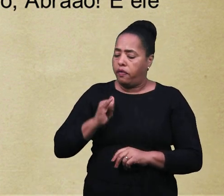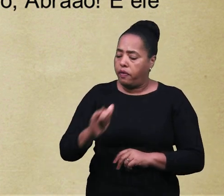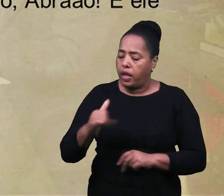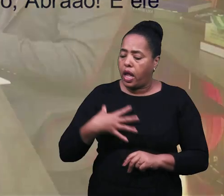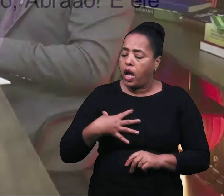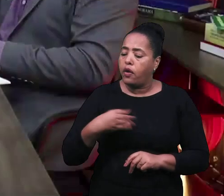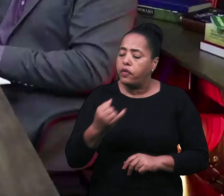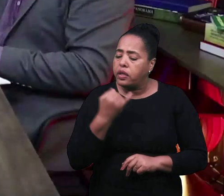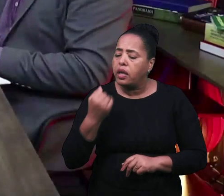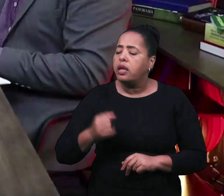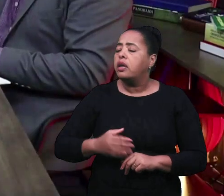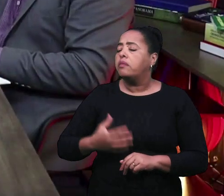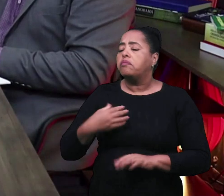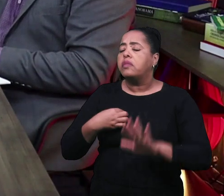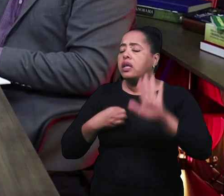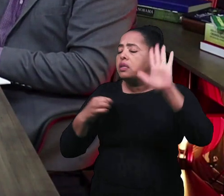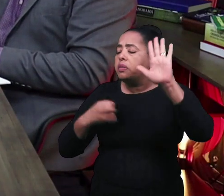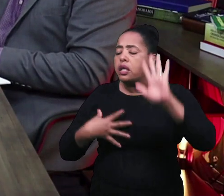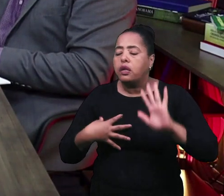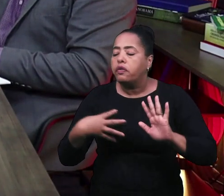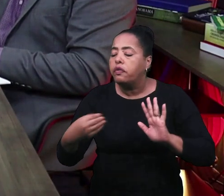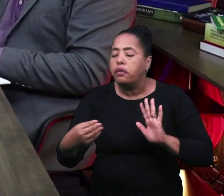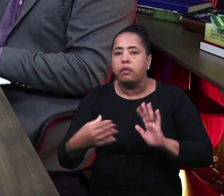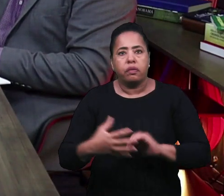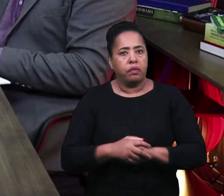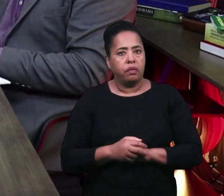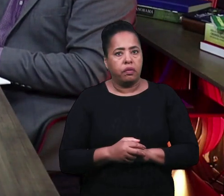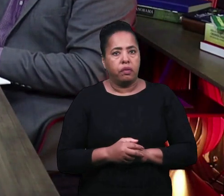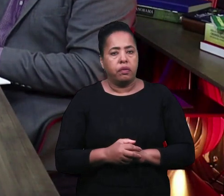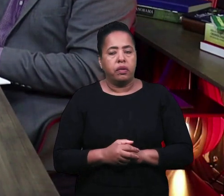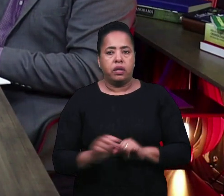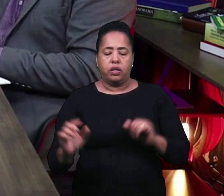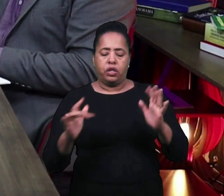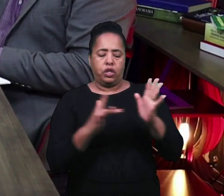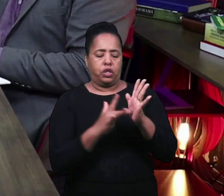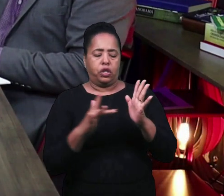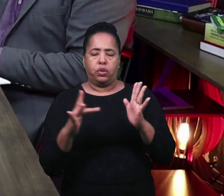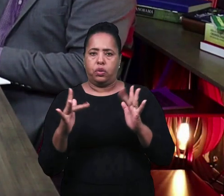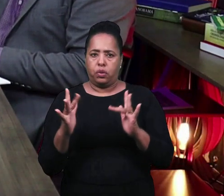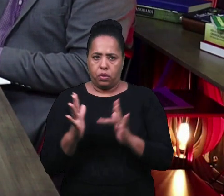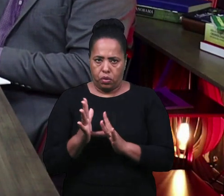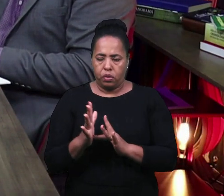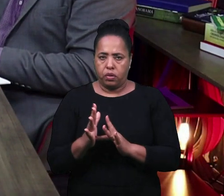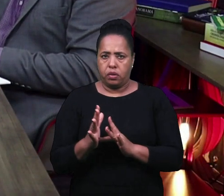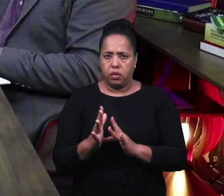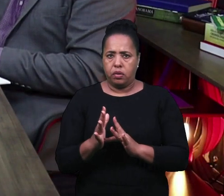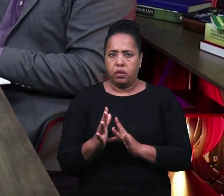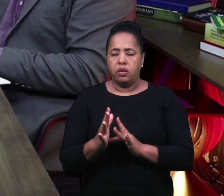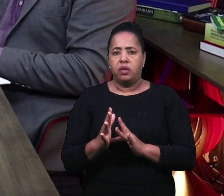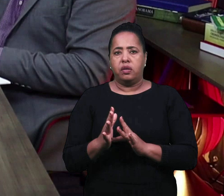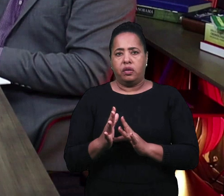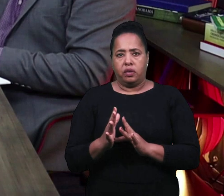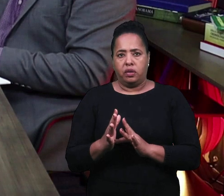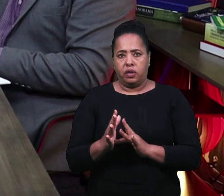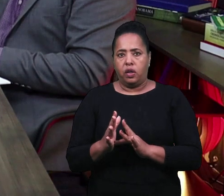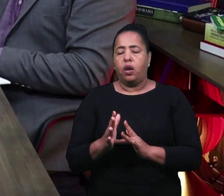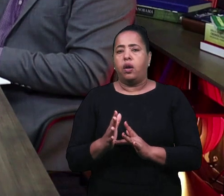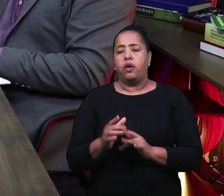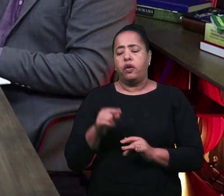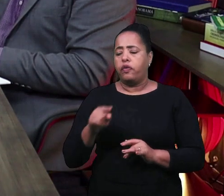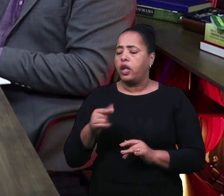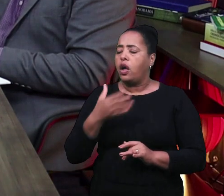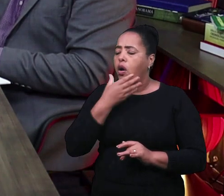ele disse, eis-me aqui ao filho. Então Jesus, o filho, o homem dizer eis-me